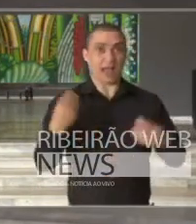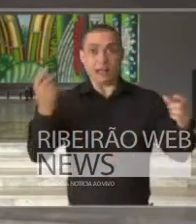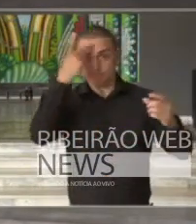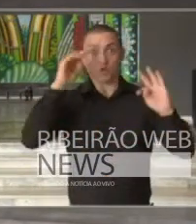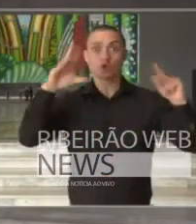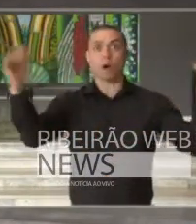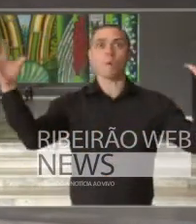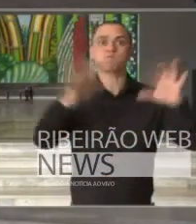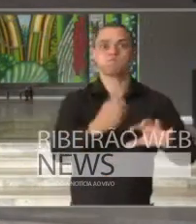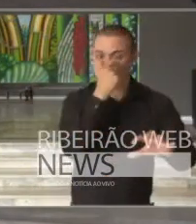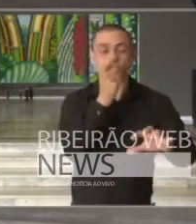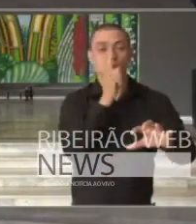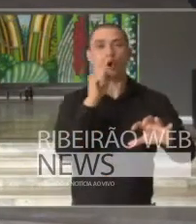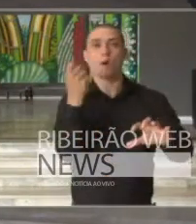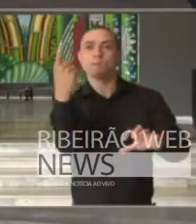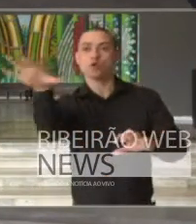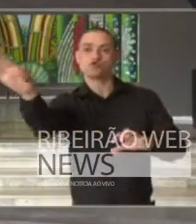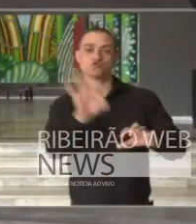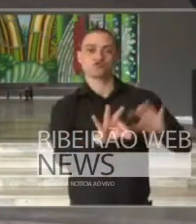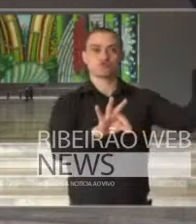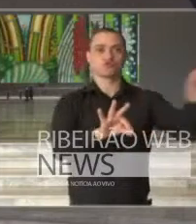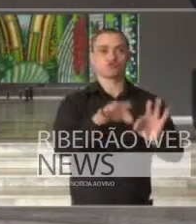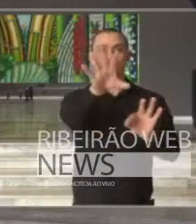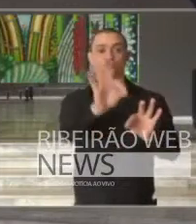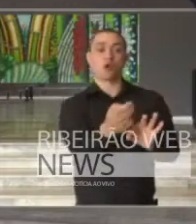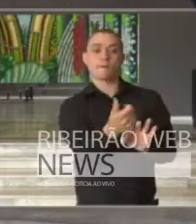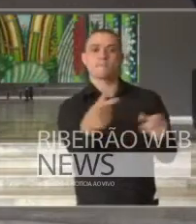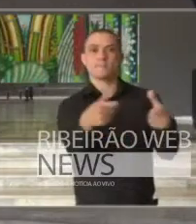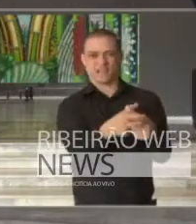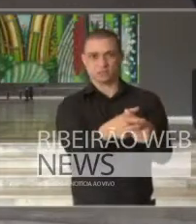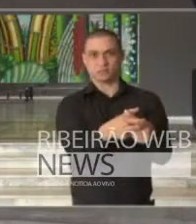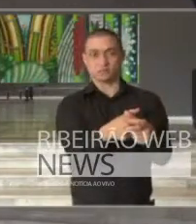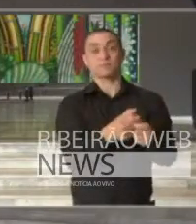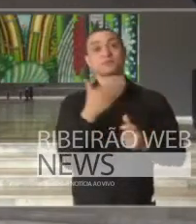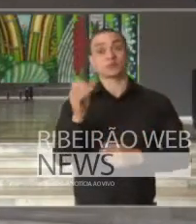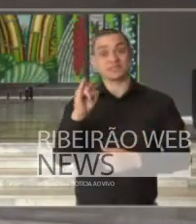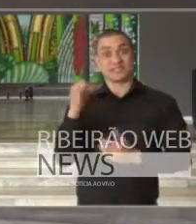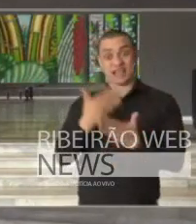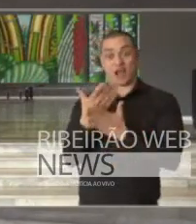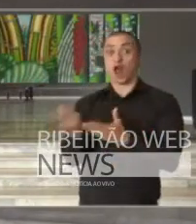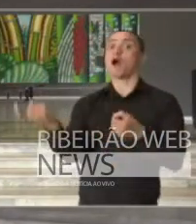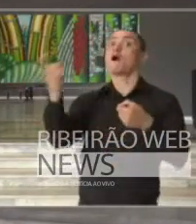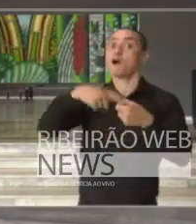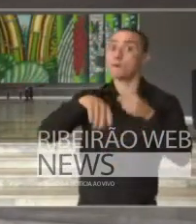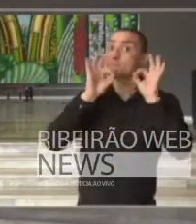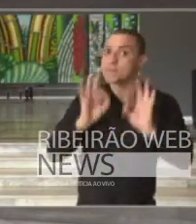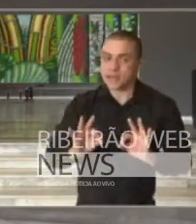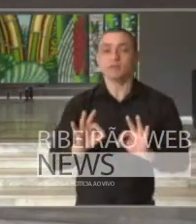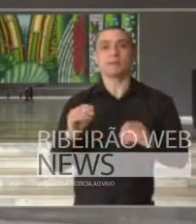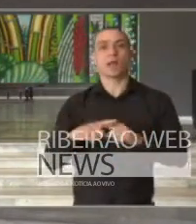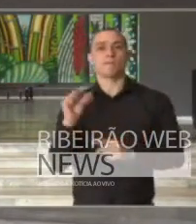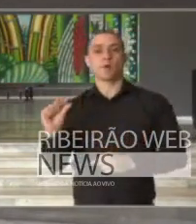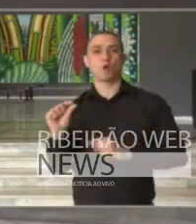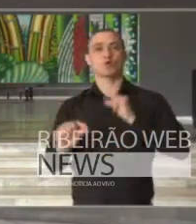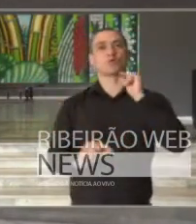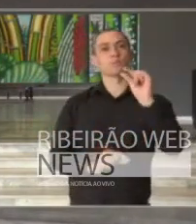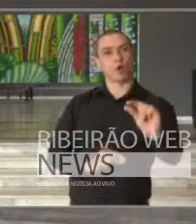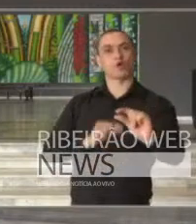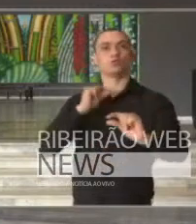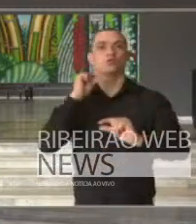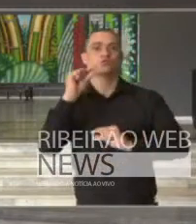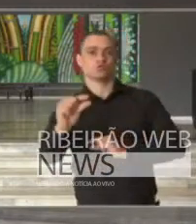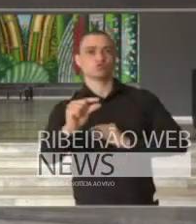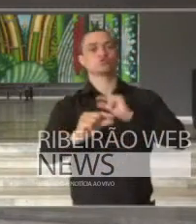normal. Isso será importante por conta do distanciamento. Então, quando ocorrer o retorno, também será gradual. Falarei sobre